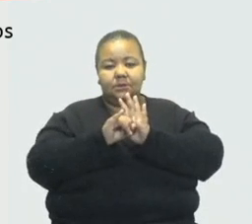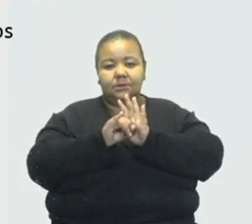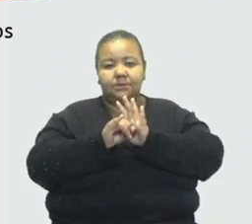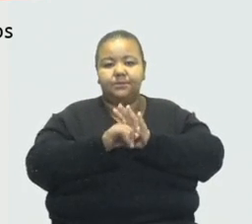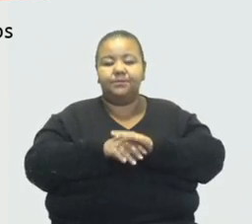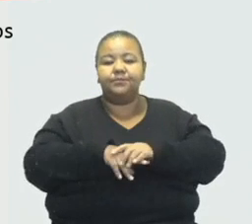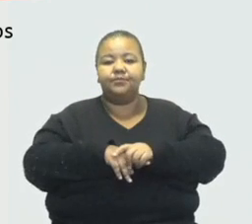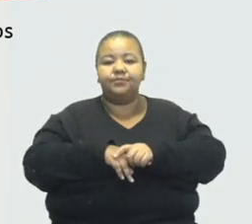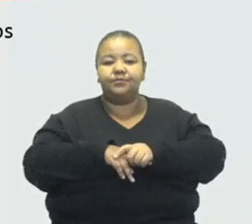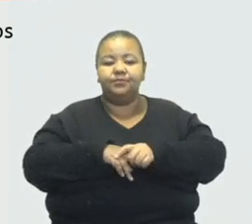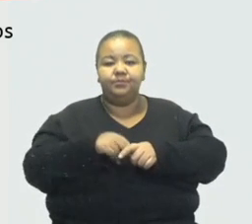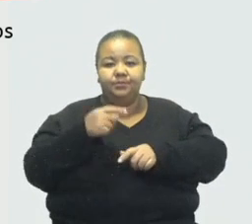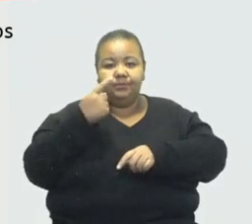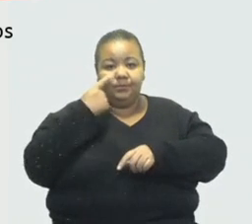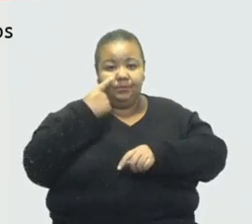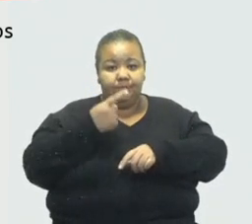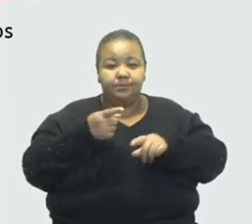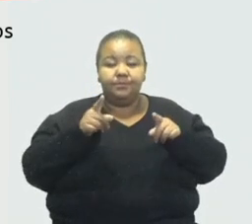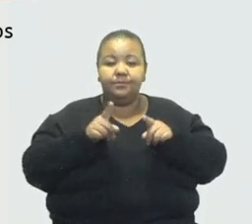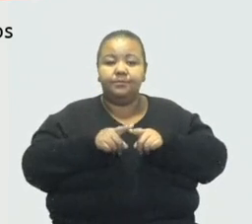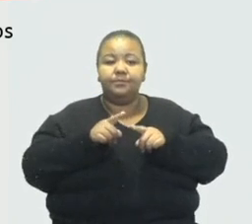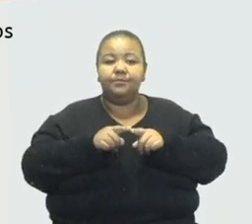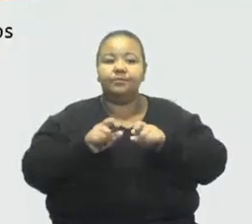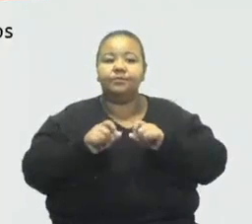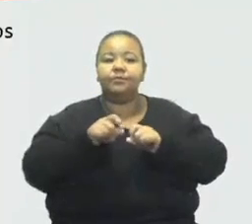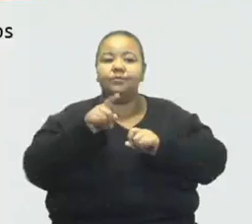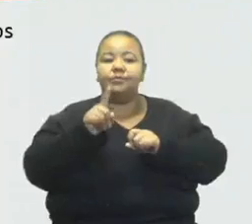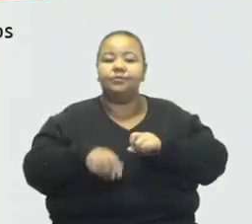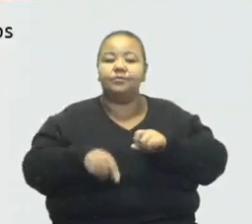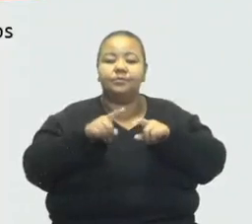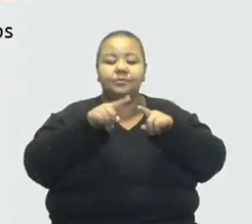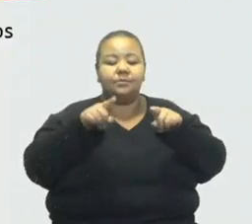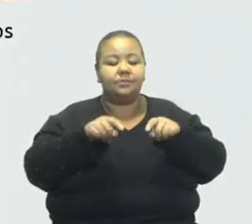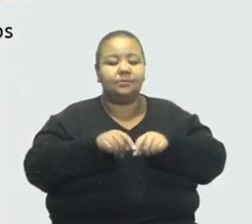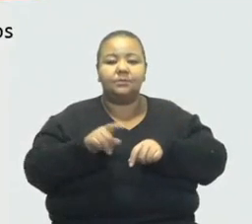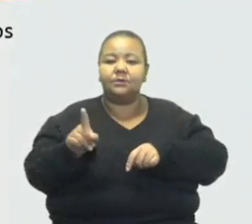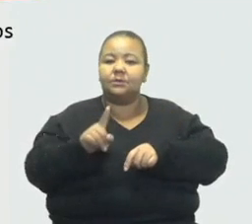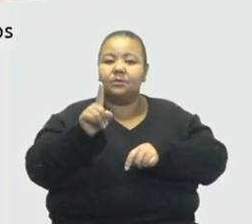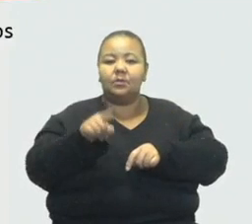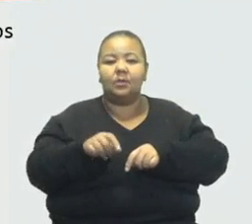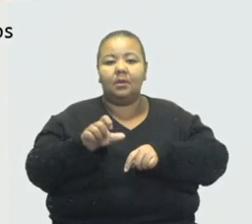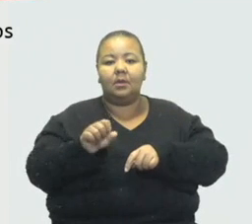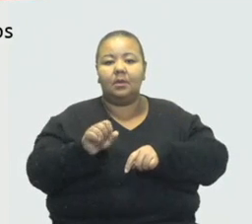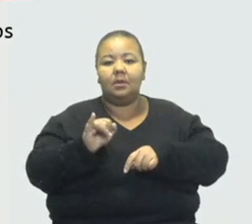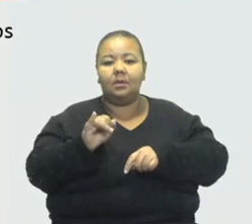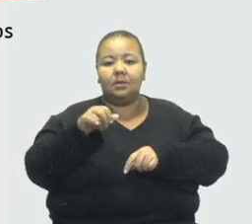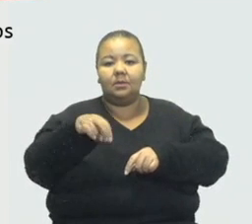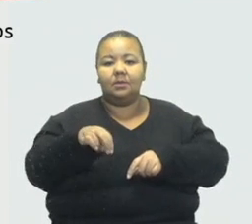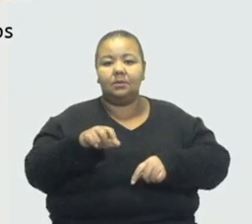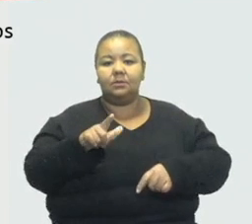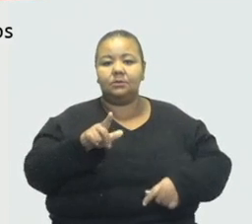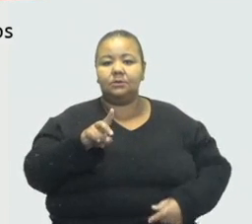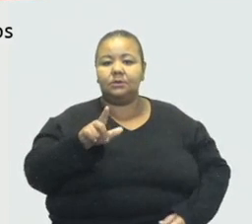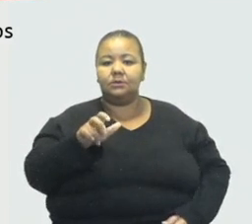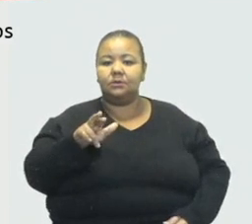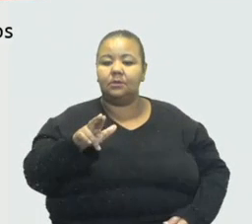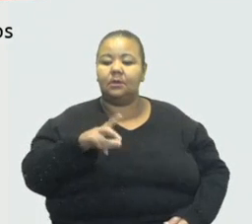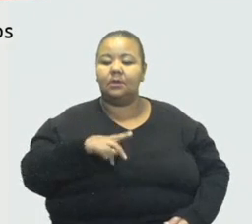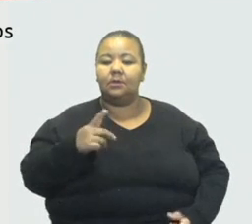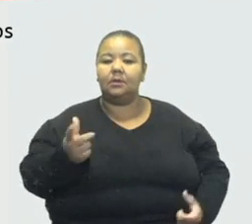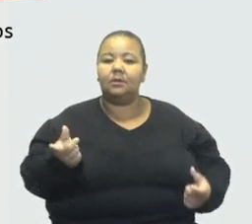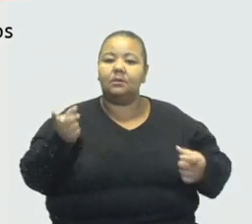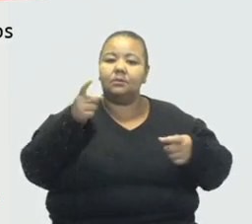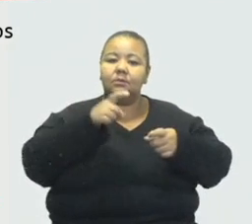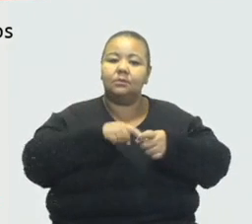identidade. Vimos também que uma matriz ela não é singular, ou seja, ela possui inversa, quando